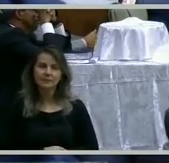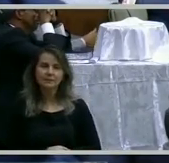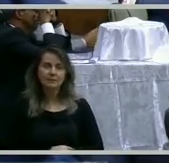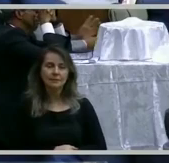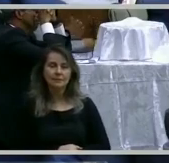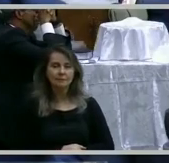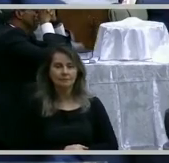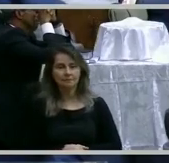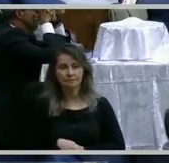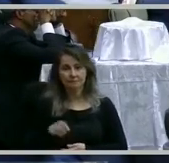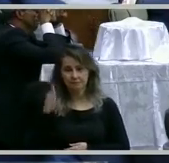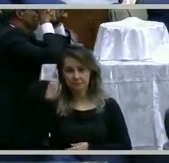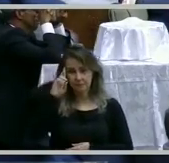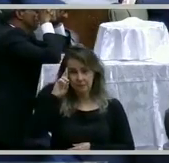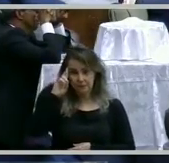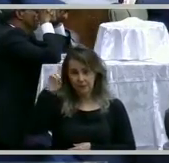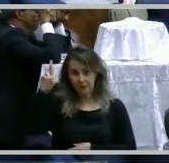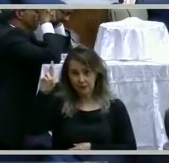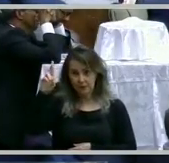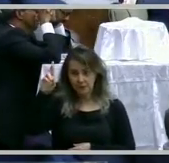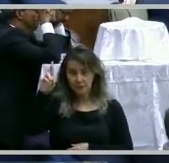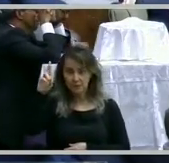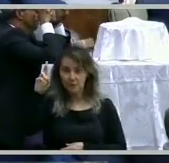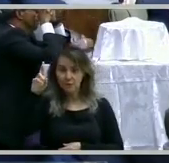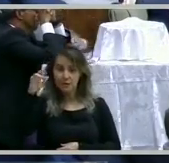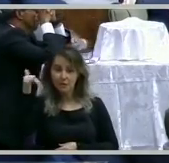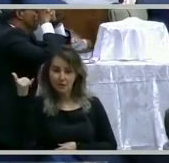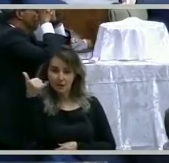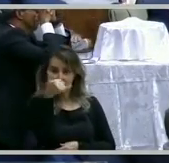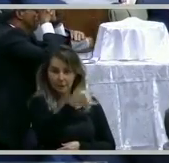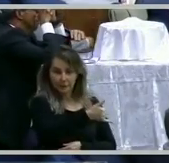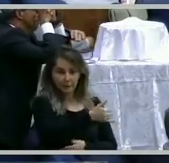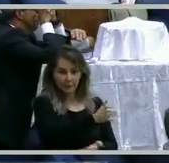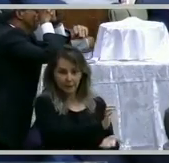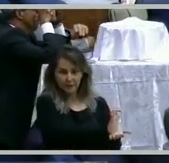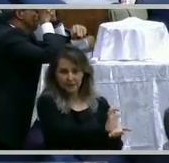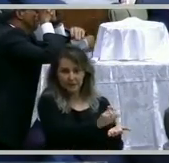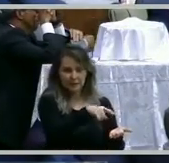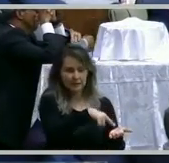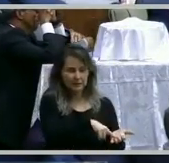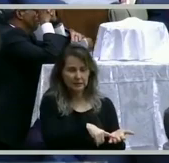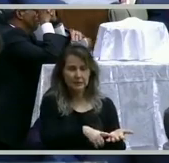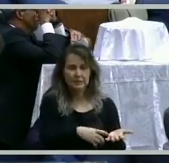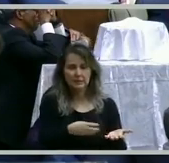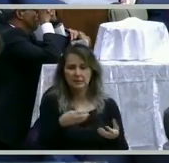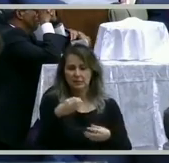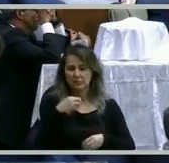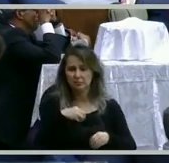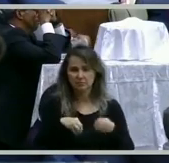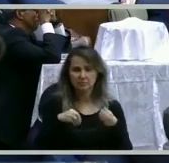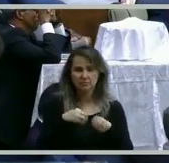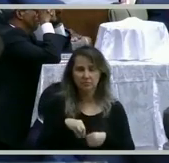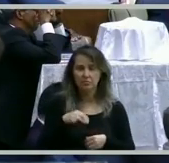O Senhor estava dizendo através do anjo para aquele profeta que estava desiludido, tristonho, perseguido,